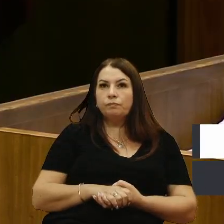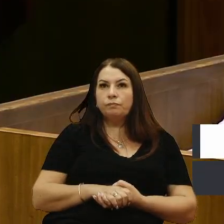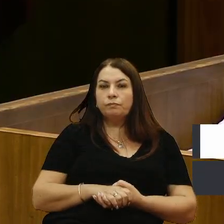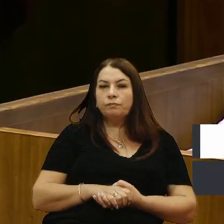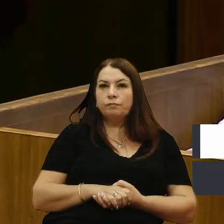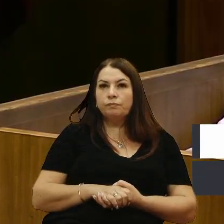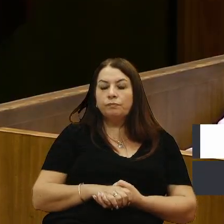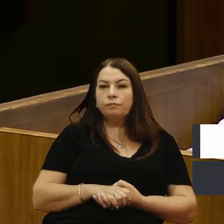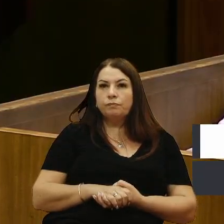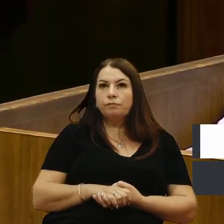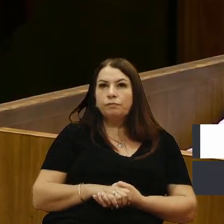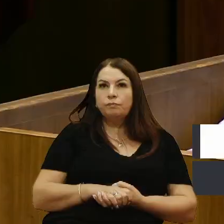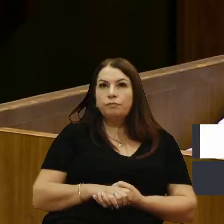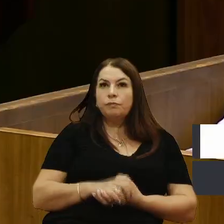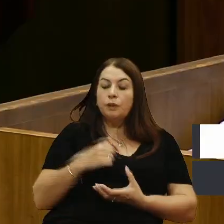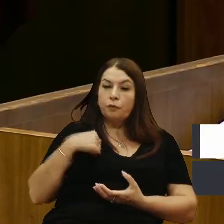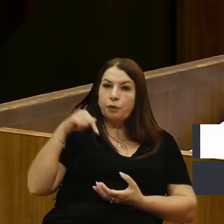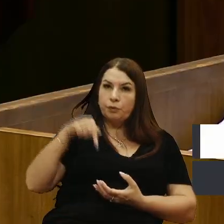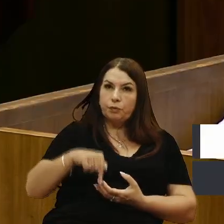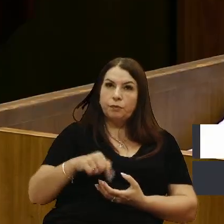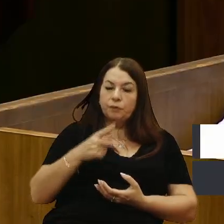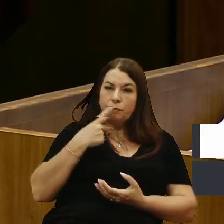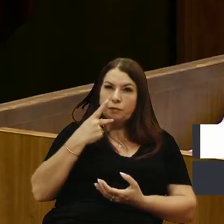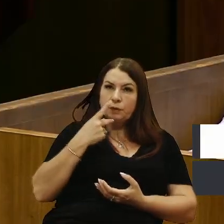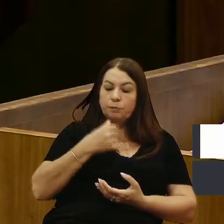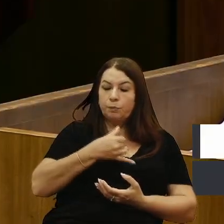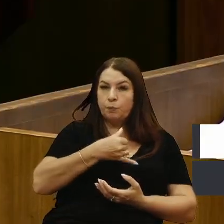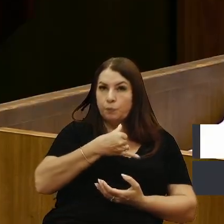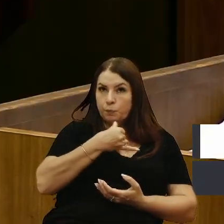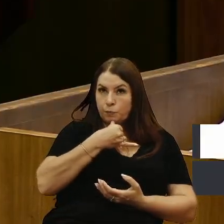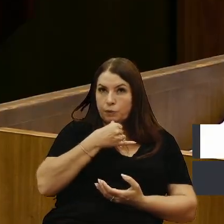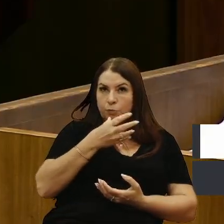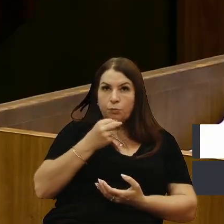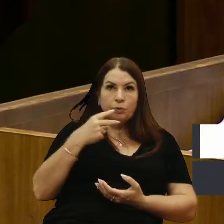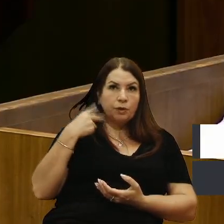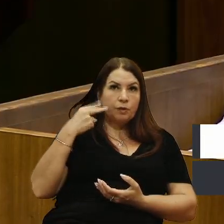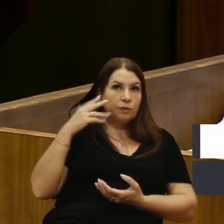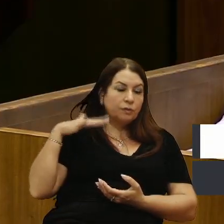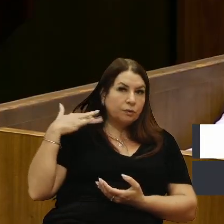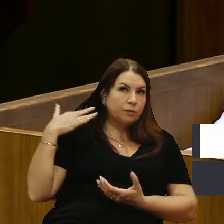Mas eu venho aqui dizer que me entristece muito, vereadora Andressa,